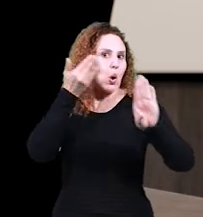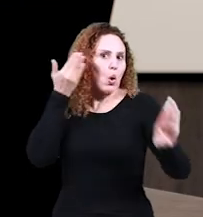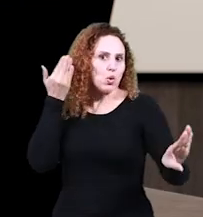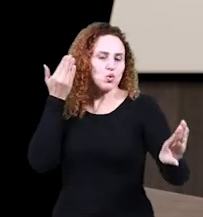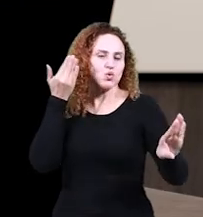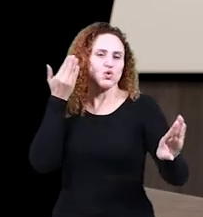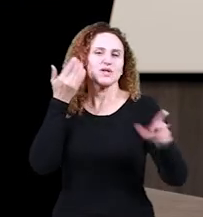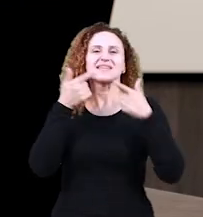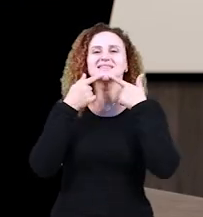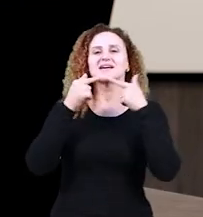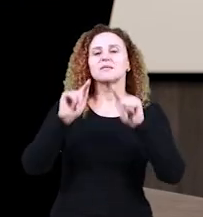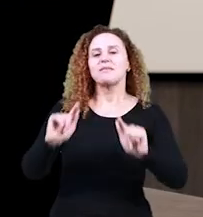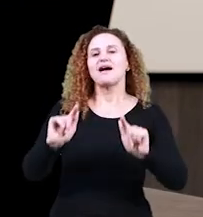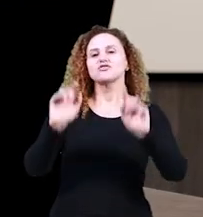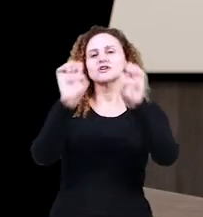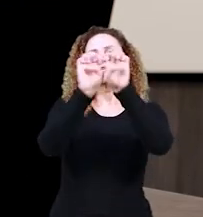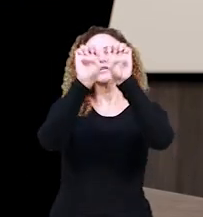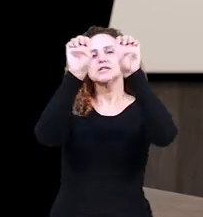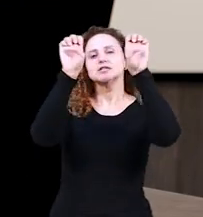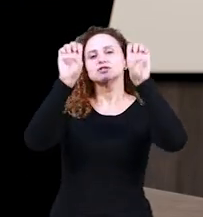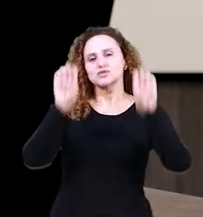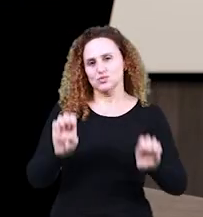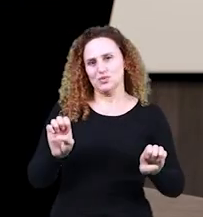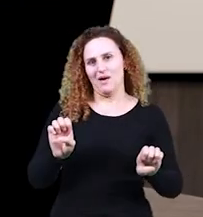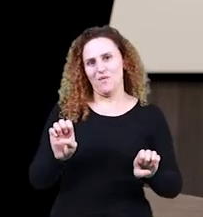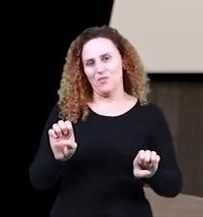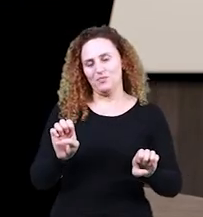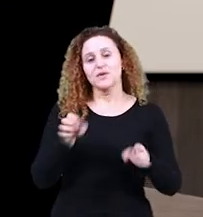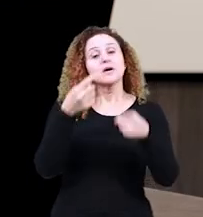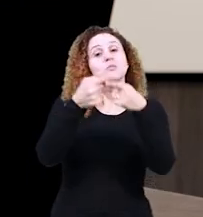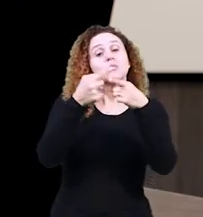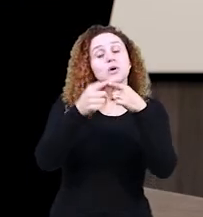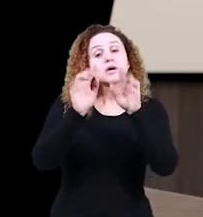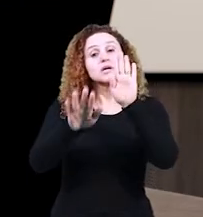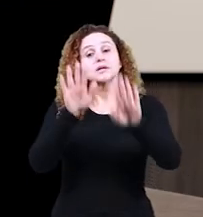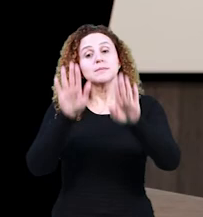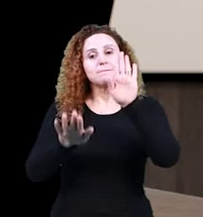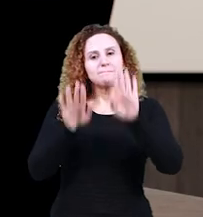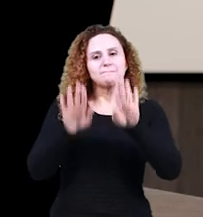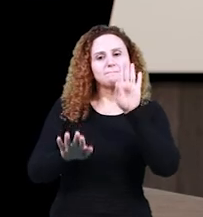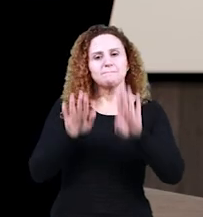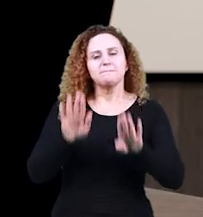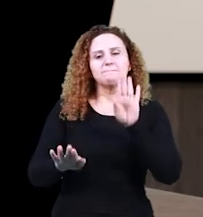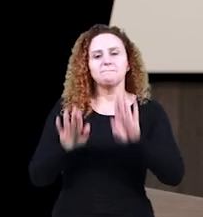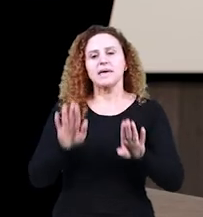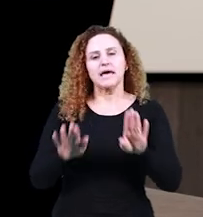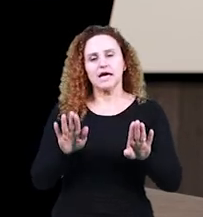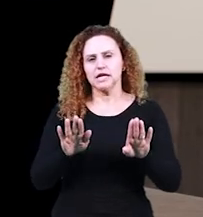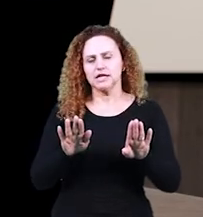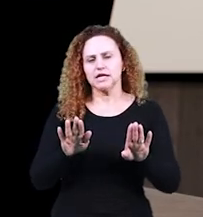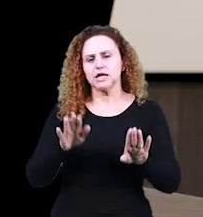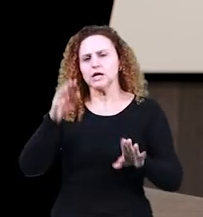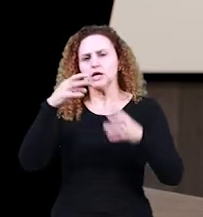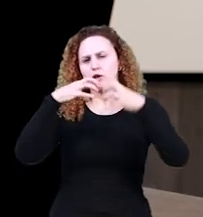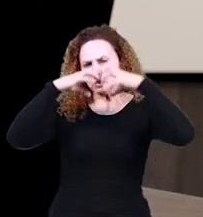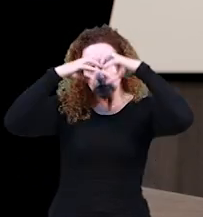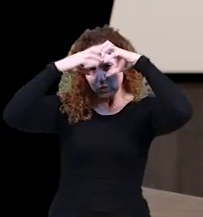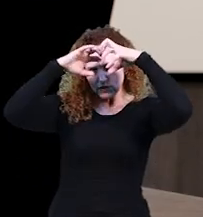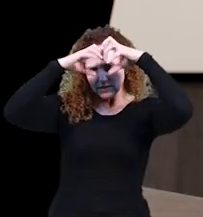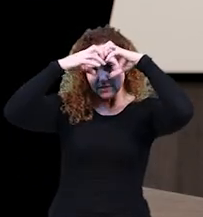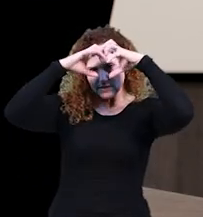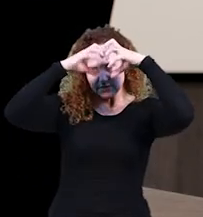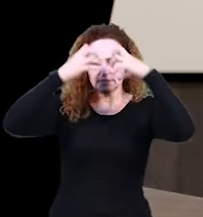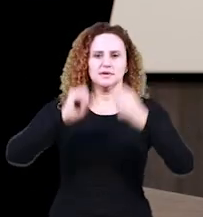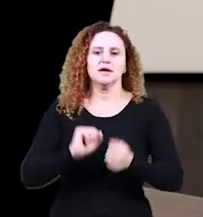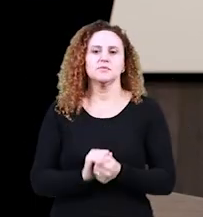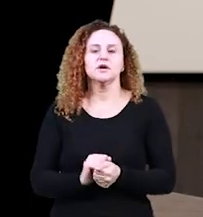porque vai dar conta desses desses movimentos do funcionamento do cérebro no processo de aquisição